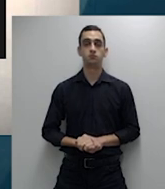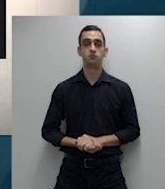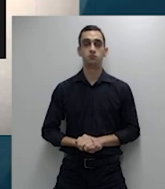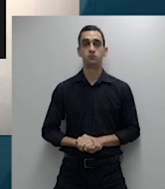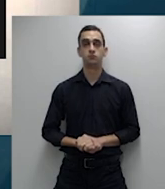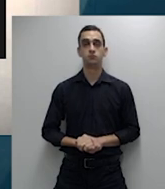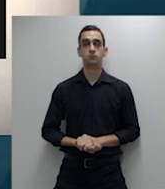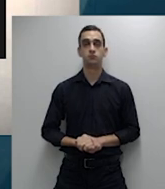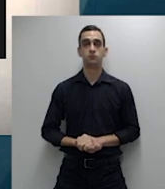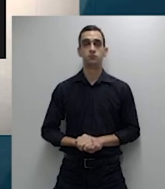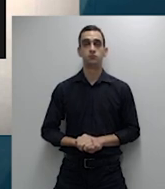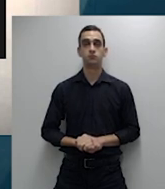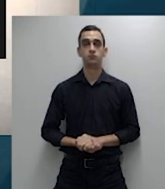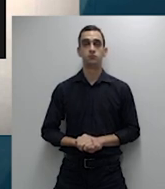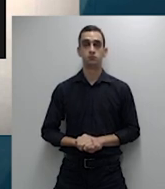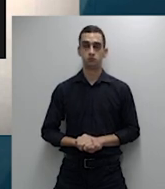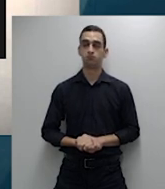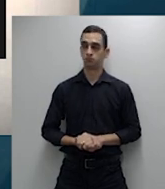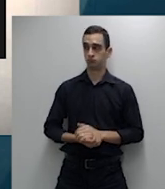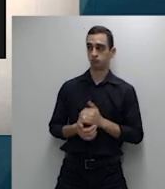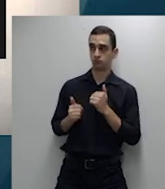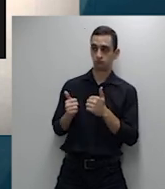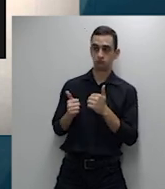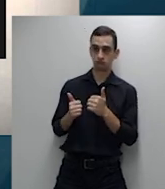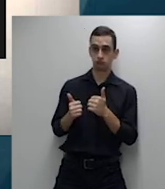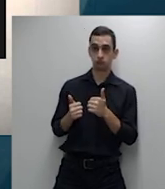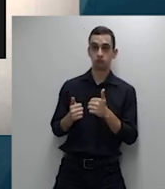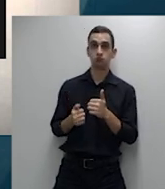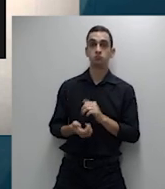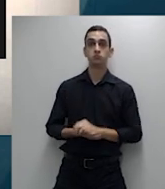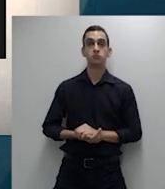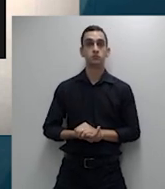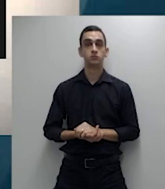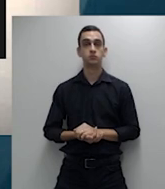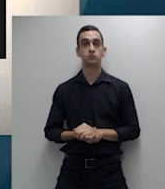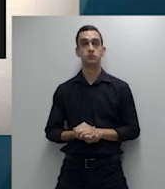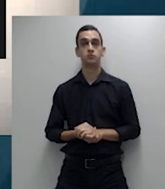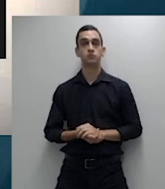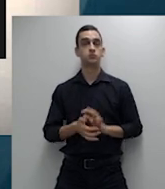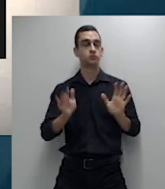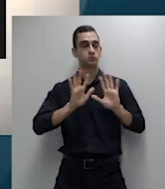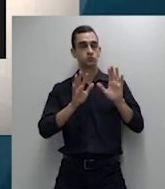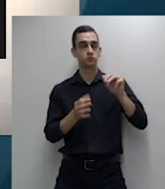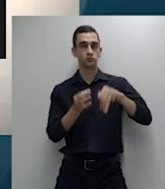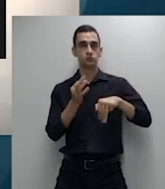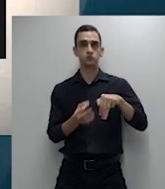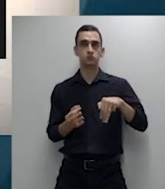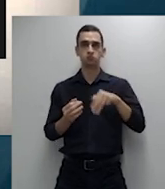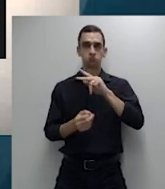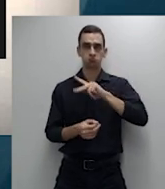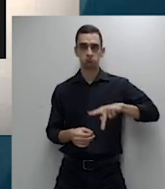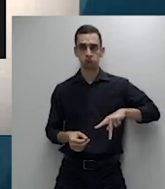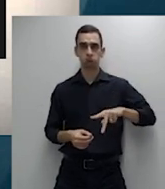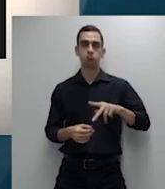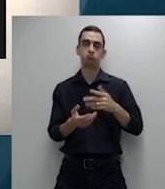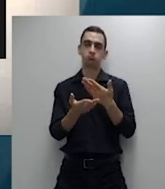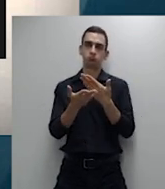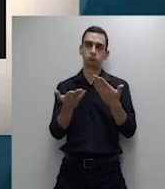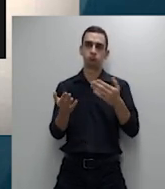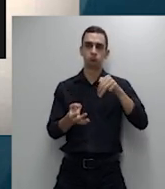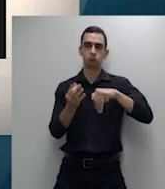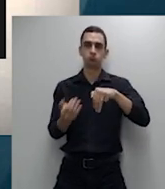tô casca de é essa no seu Ministro Presidente e relator